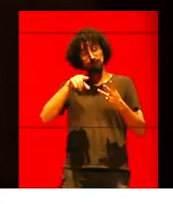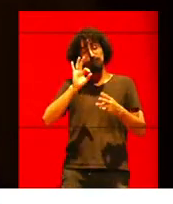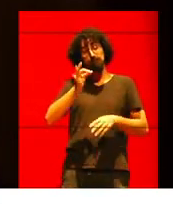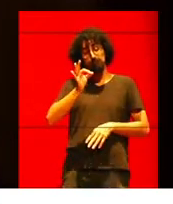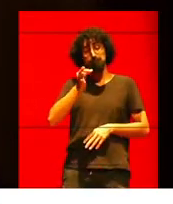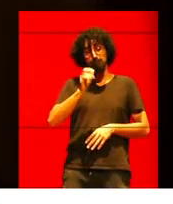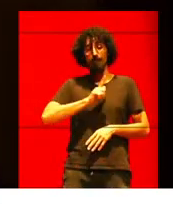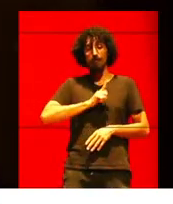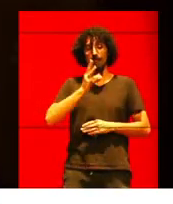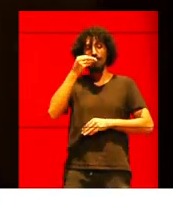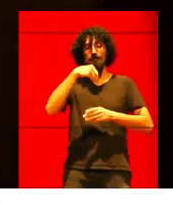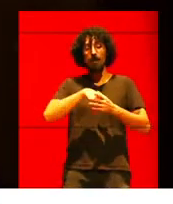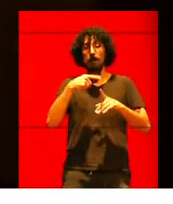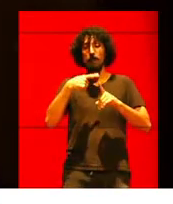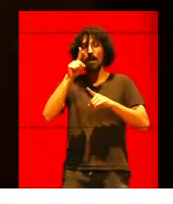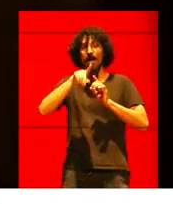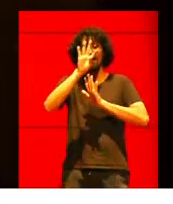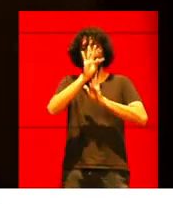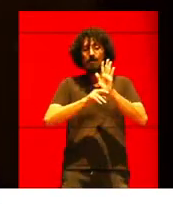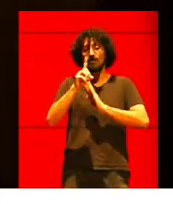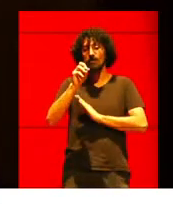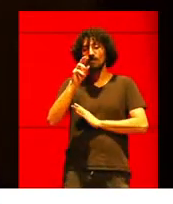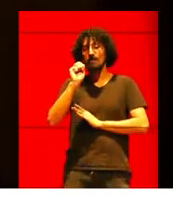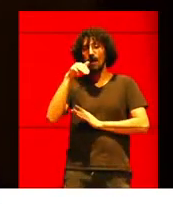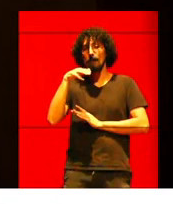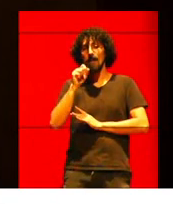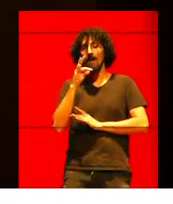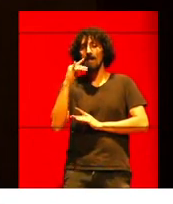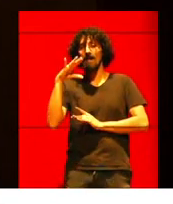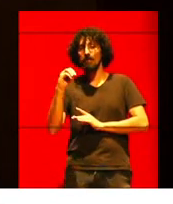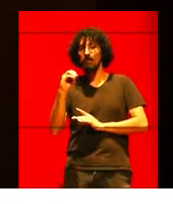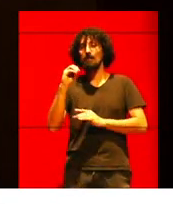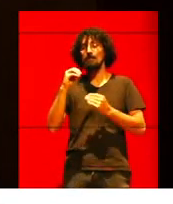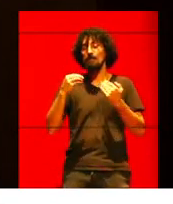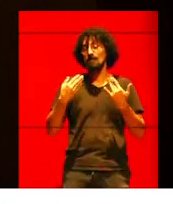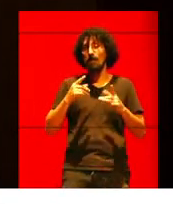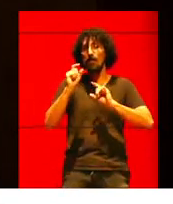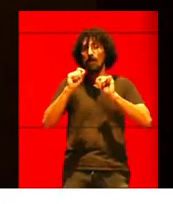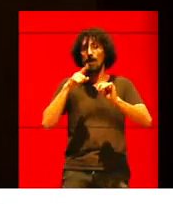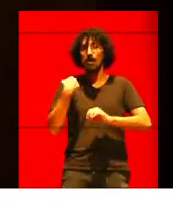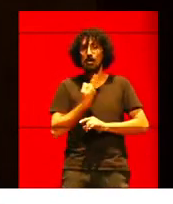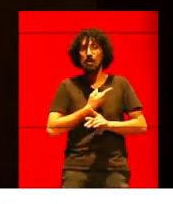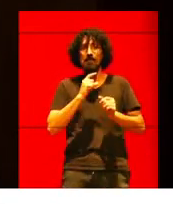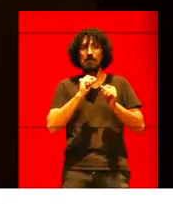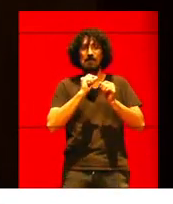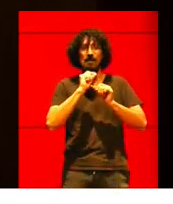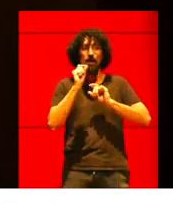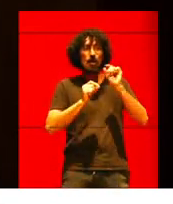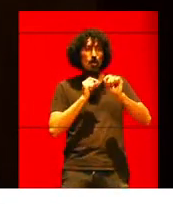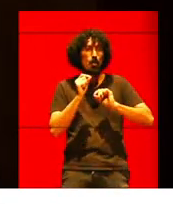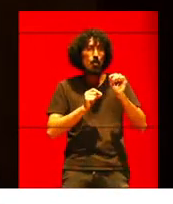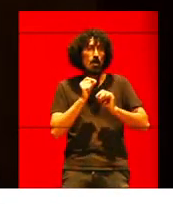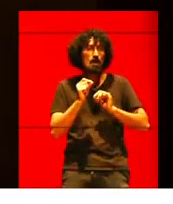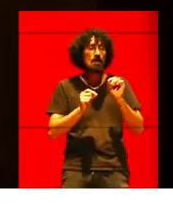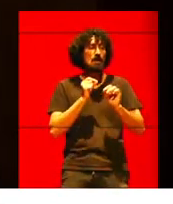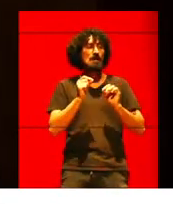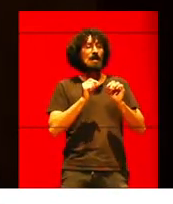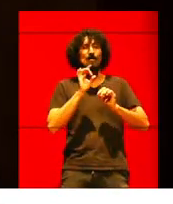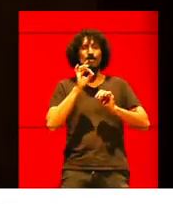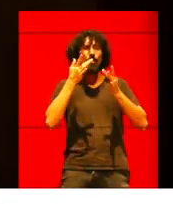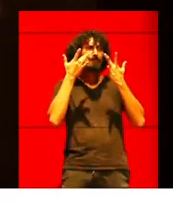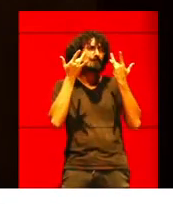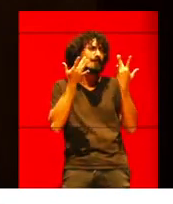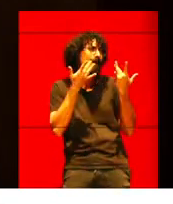texto dramático. Nós vamos encenar, nós vamos colocar para cima, vamos colocar para fora, né, as